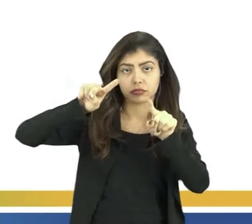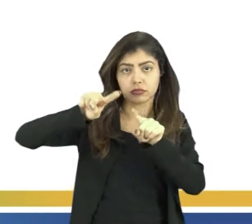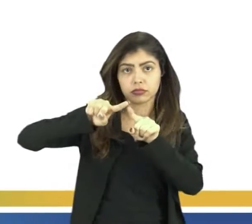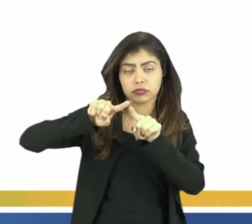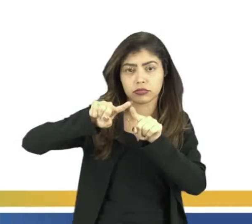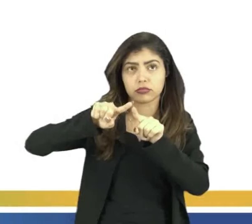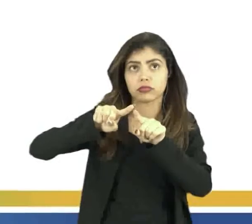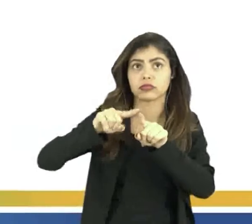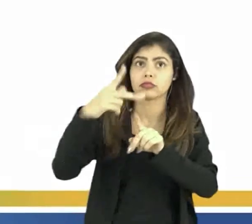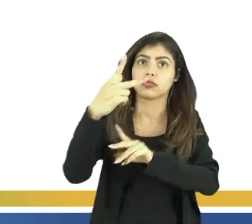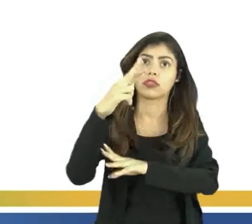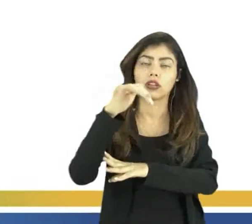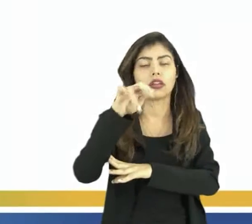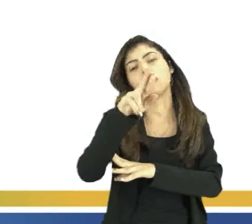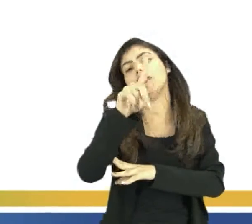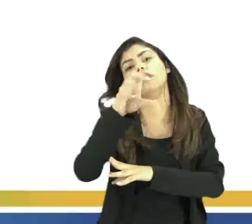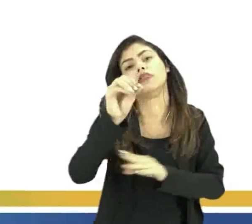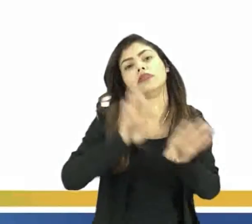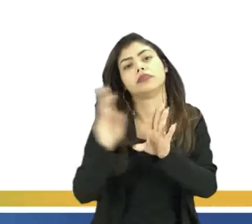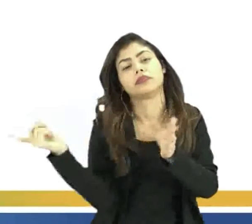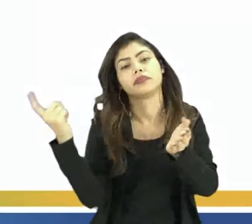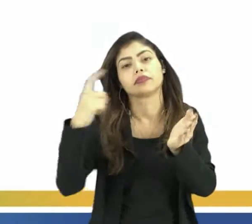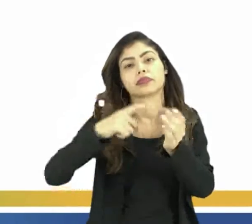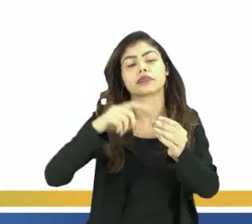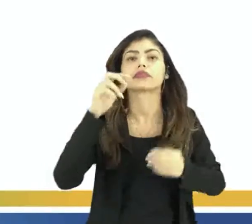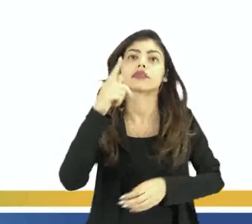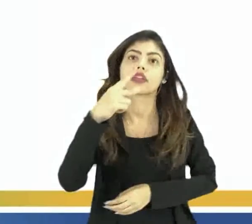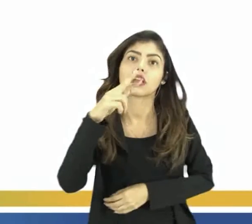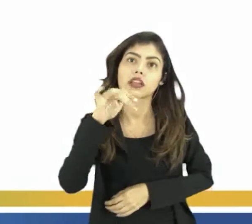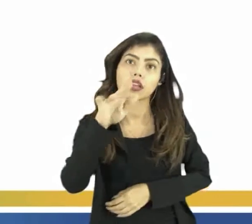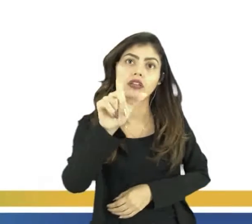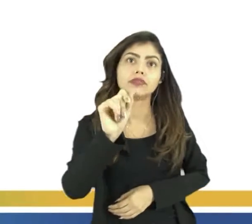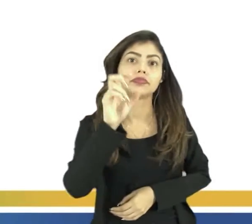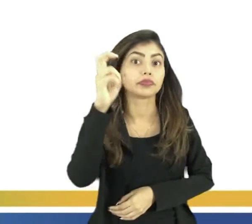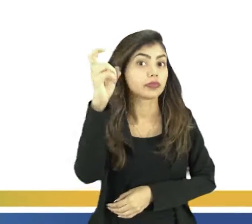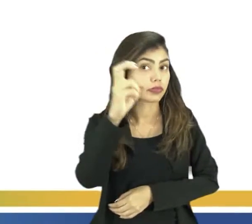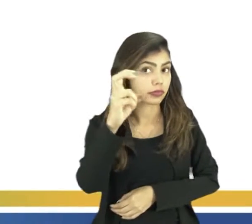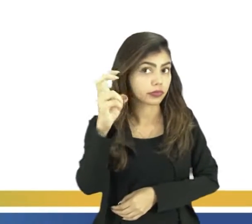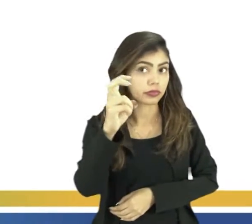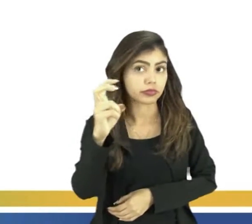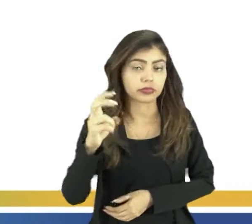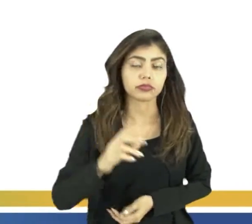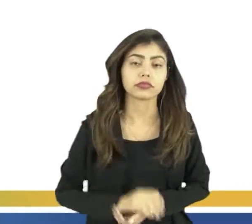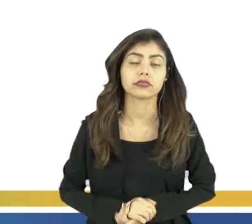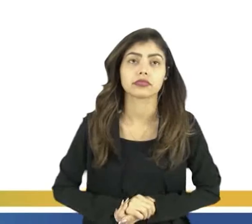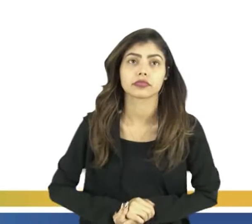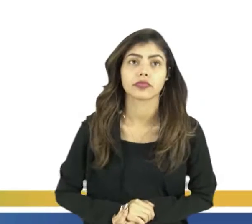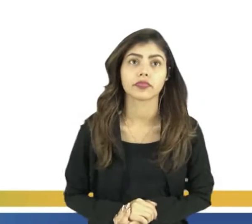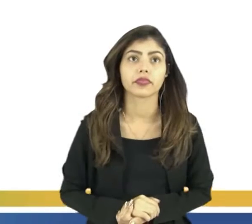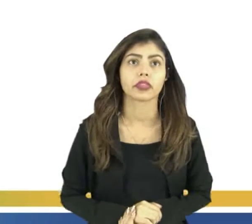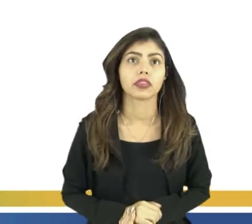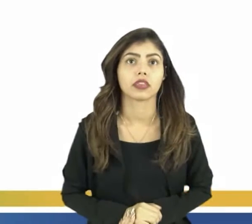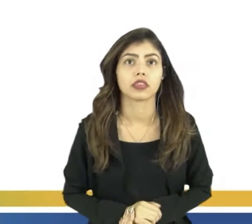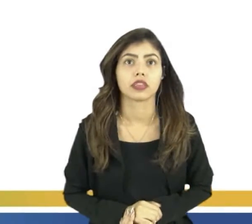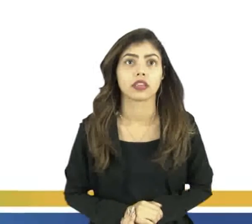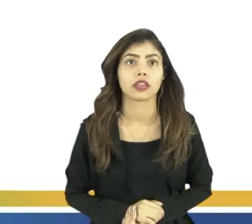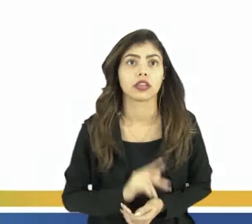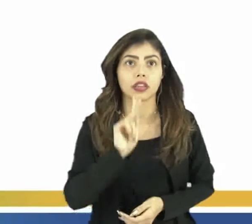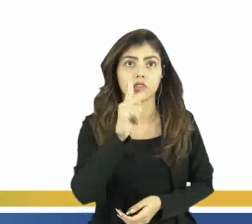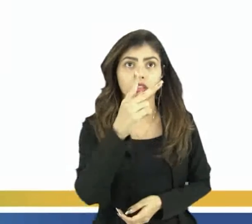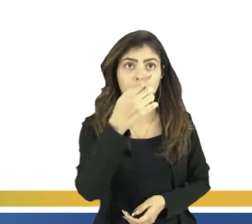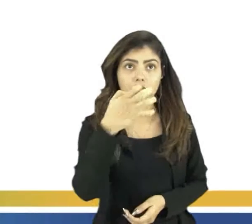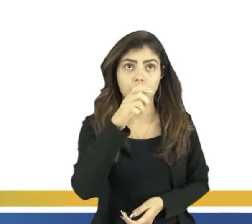já diz. Pentagonal, que vem do pentágono, onde se compõe 5, partes.